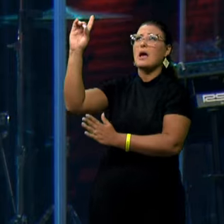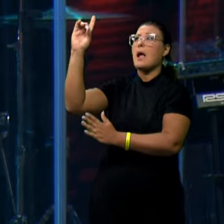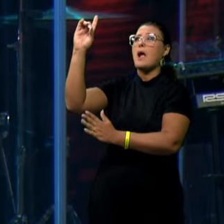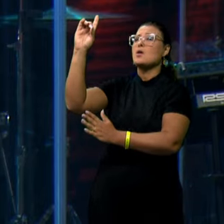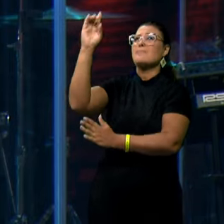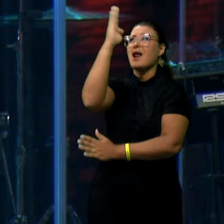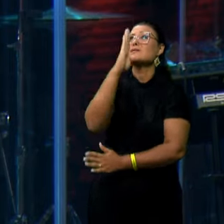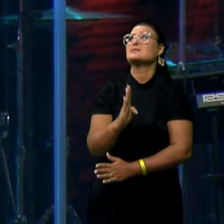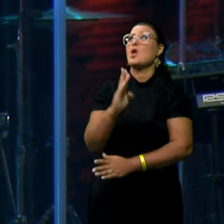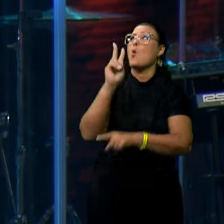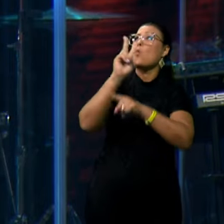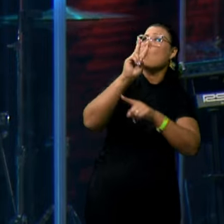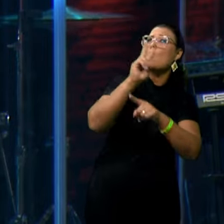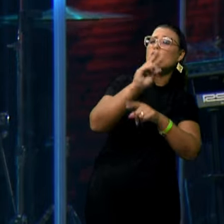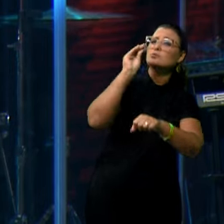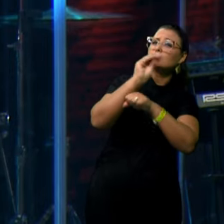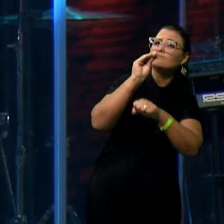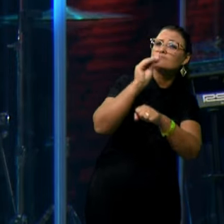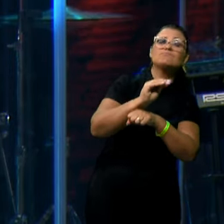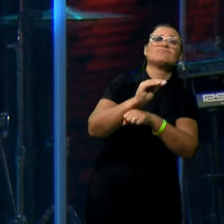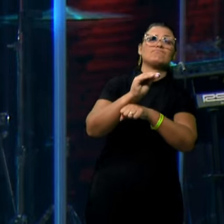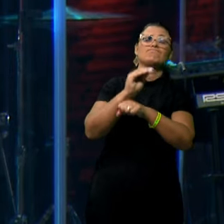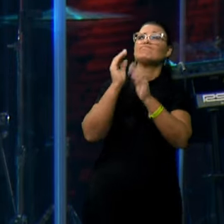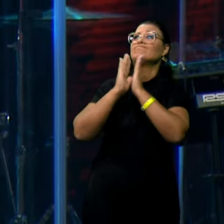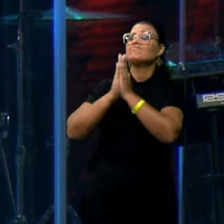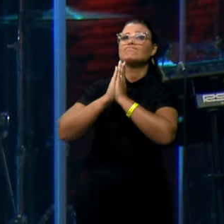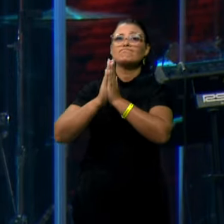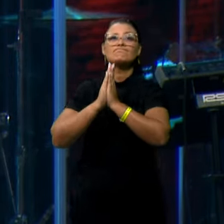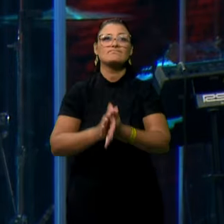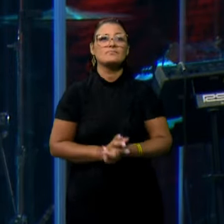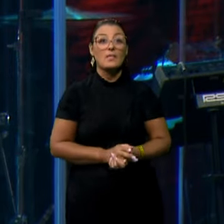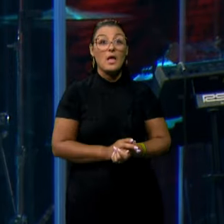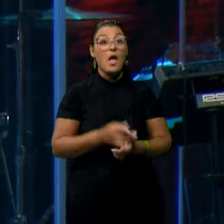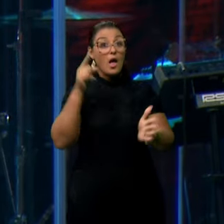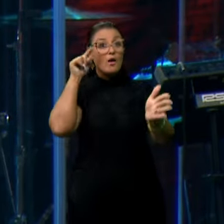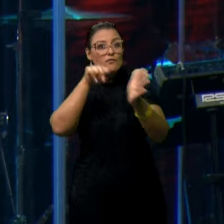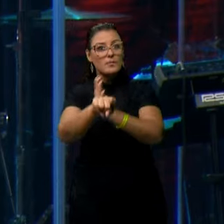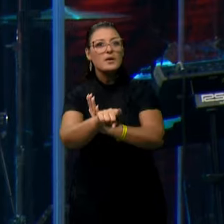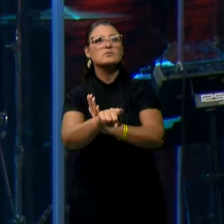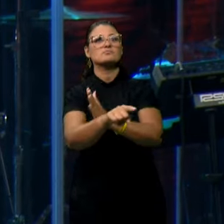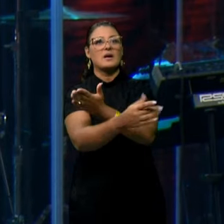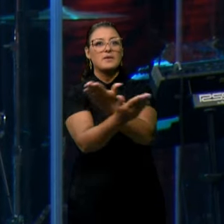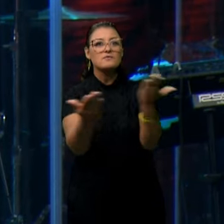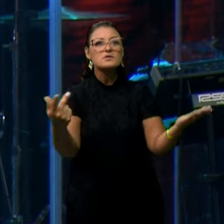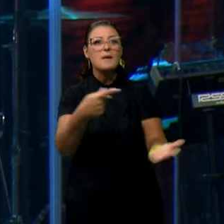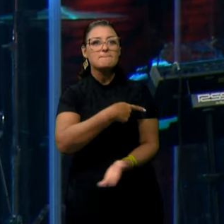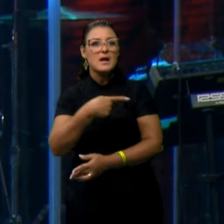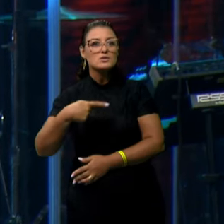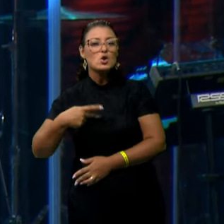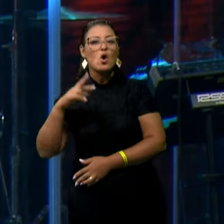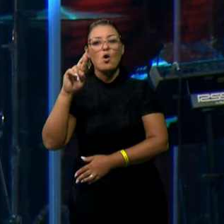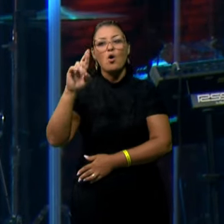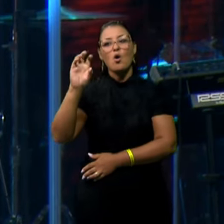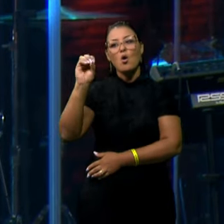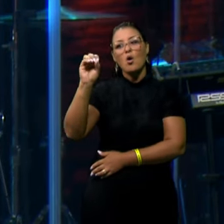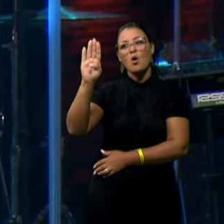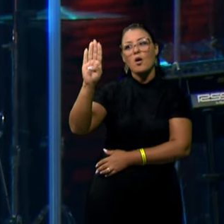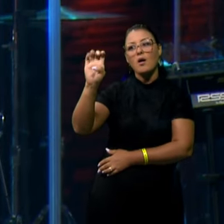eu vou tô fazendo a mesma pergunta Pastor Roberto Porque eu conheço você e a resposta ator